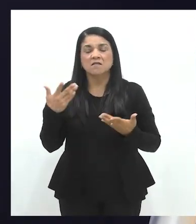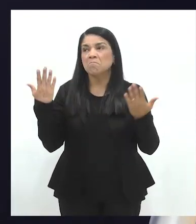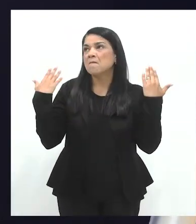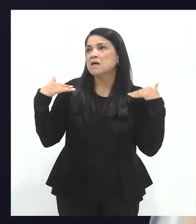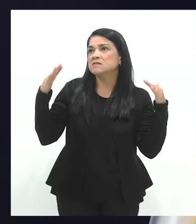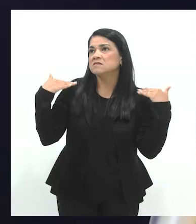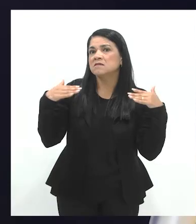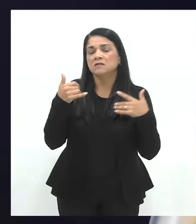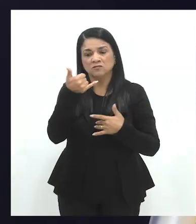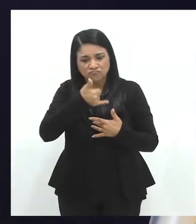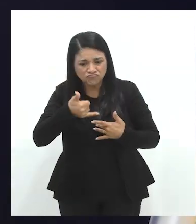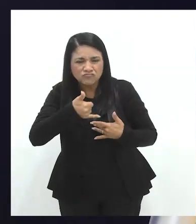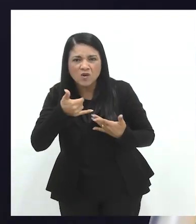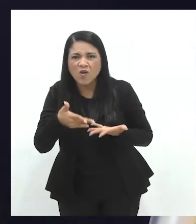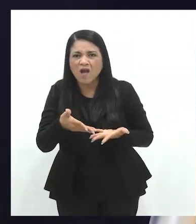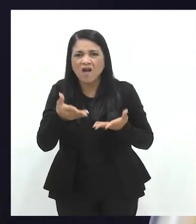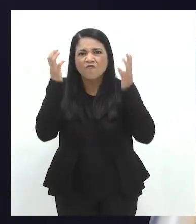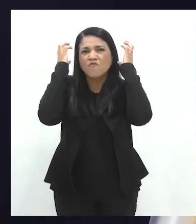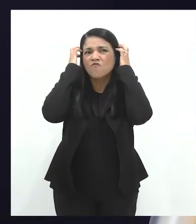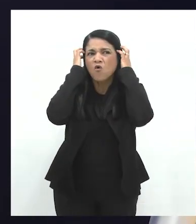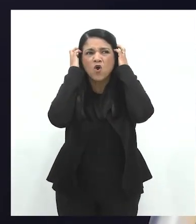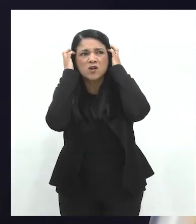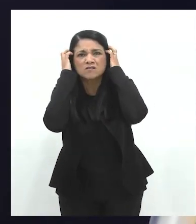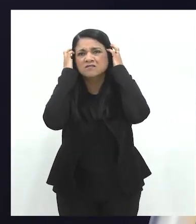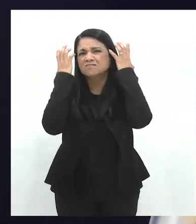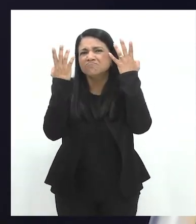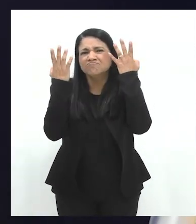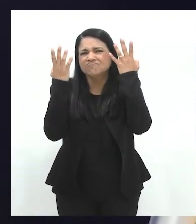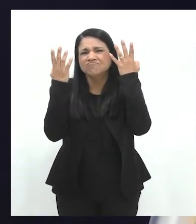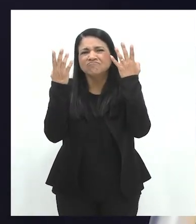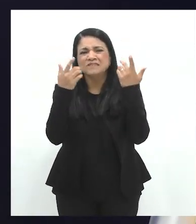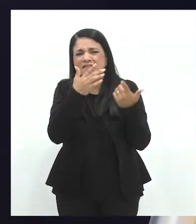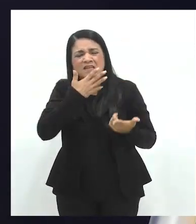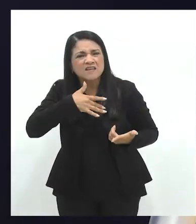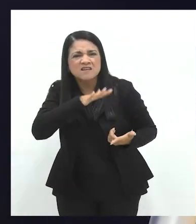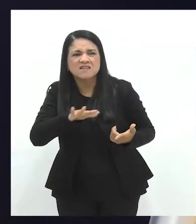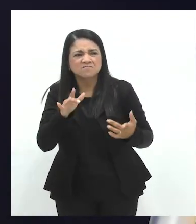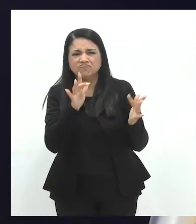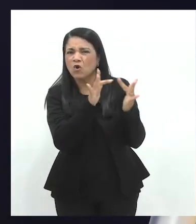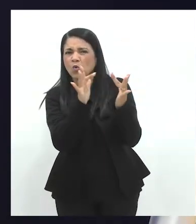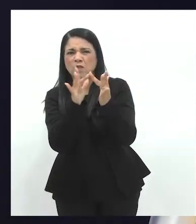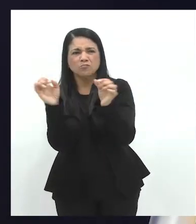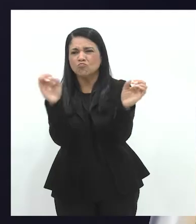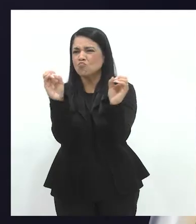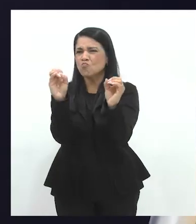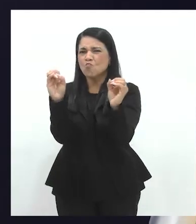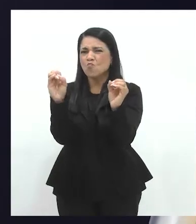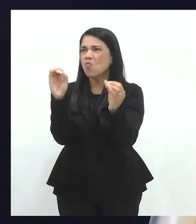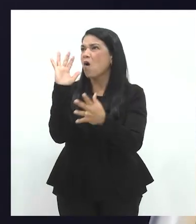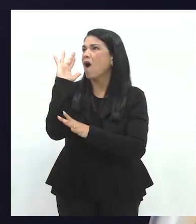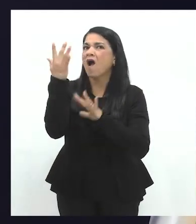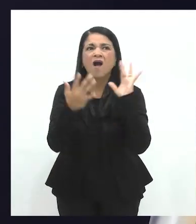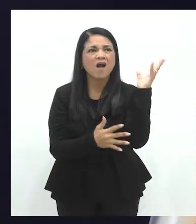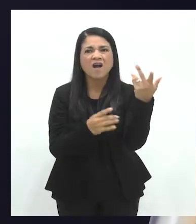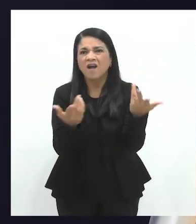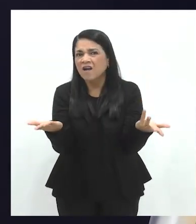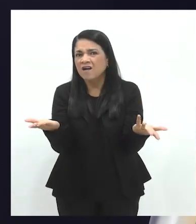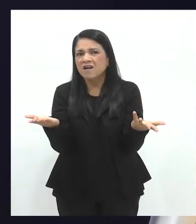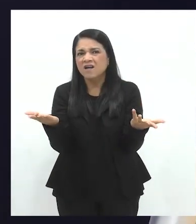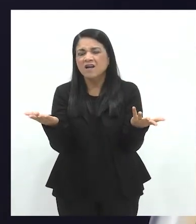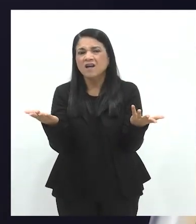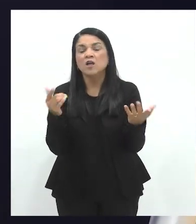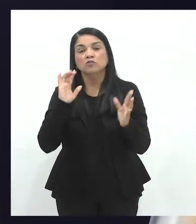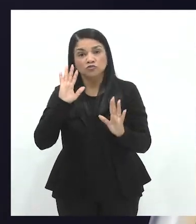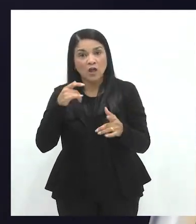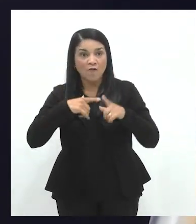está passeando, mexendo no celular, fone no ouvido. A criança não tem nenhum contato com o ambiente. Aí eu tenho paciente assim, que eu já